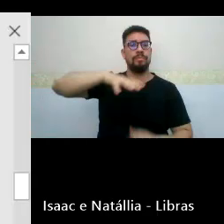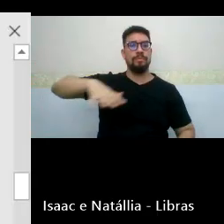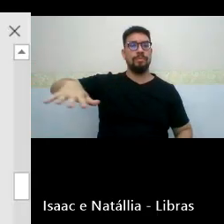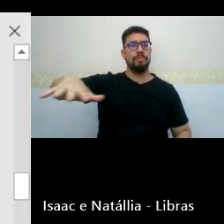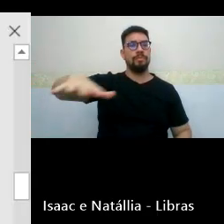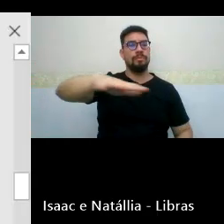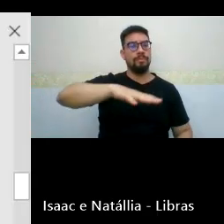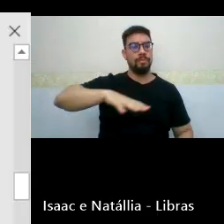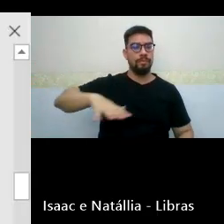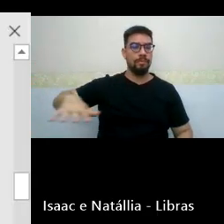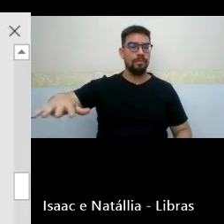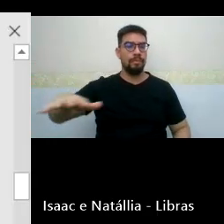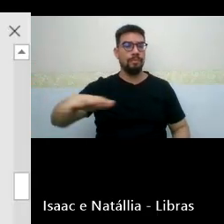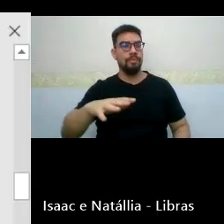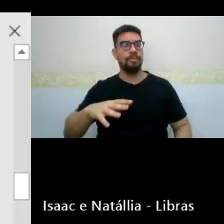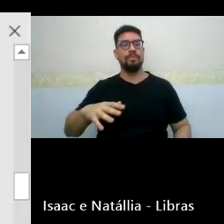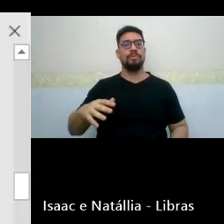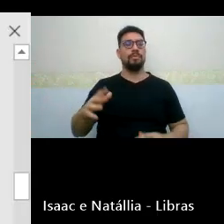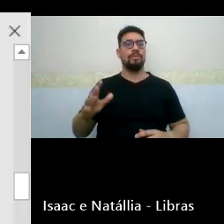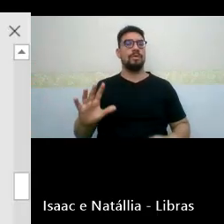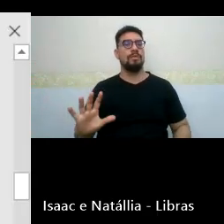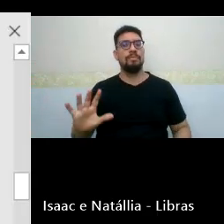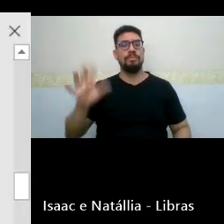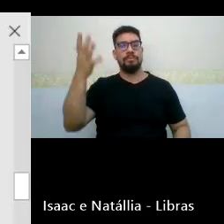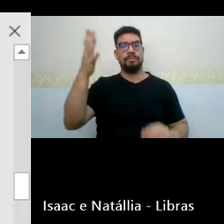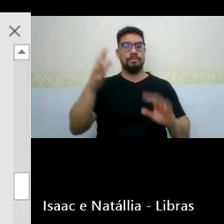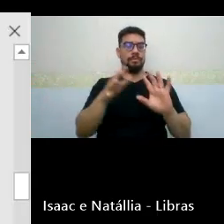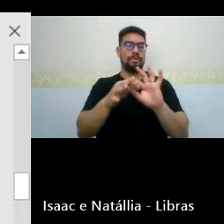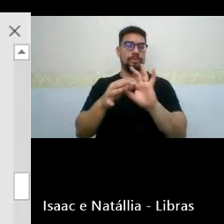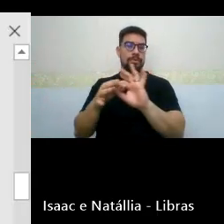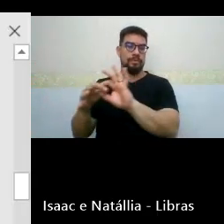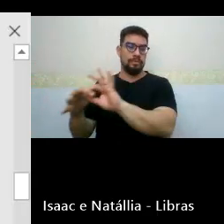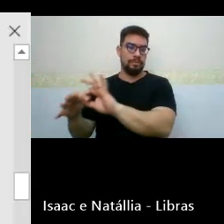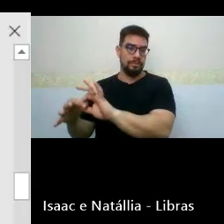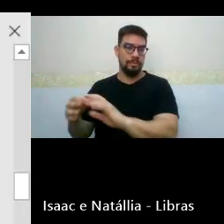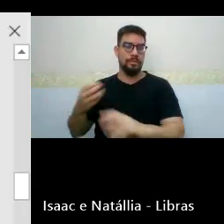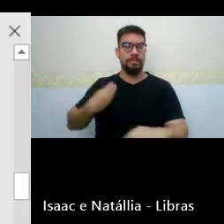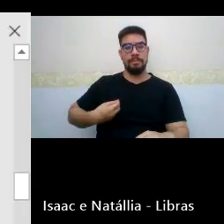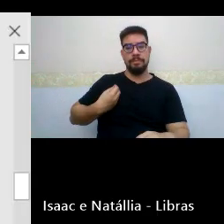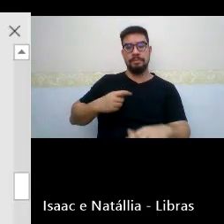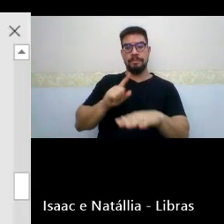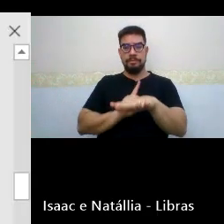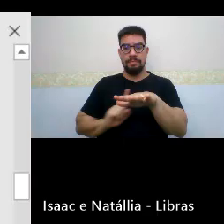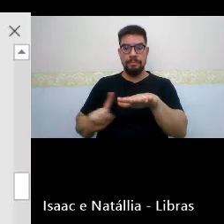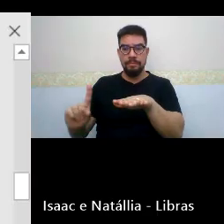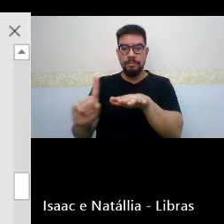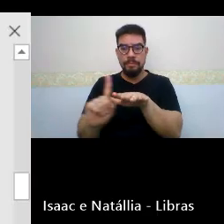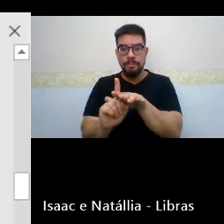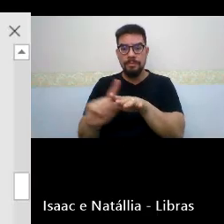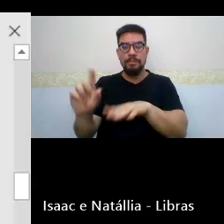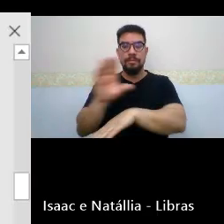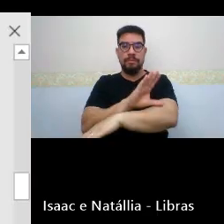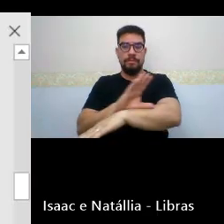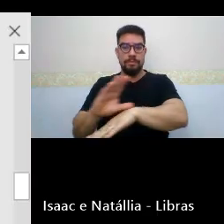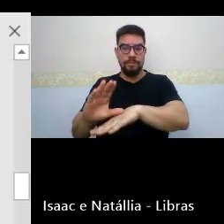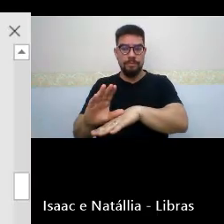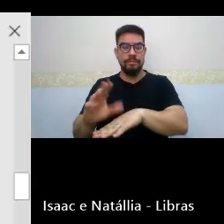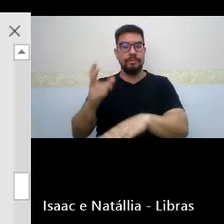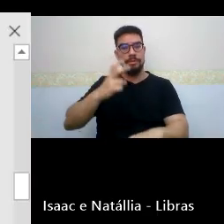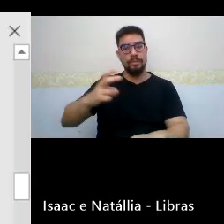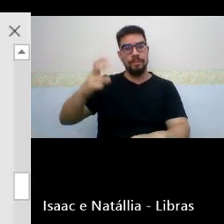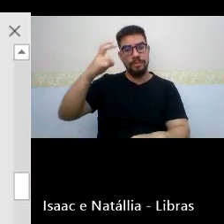se realiza em várias situações contextualizadas, participativas e, sobretudo, culturais. Eu